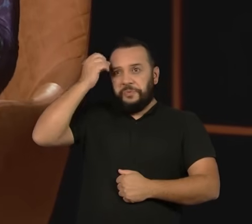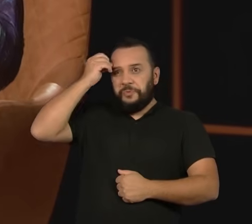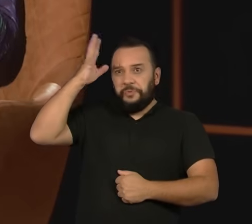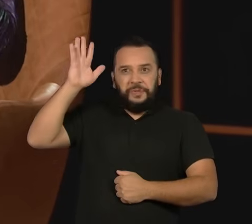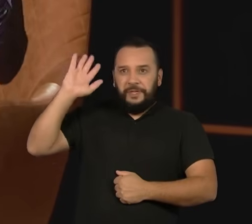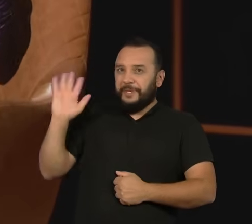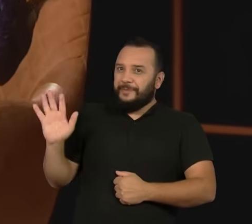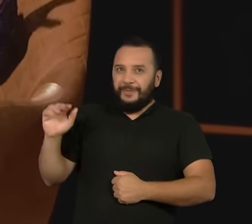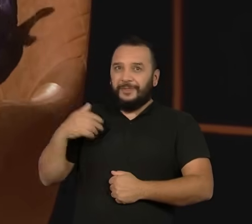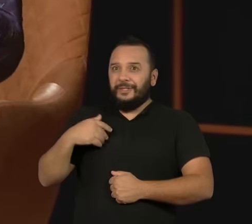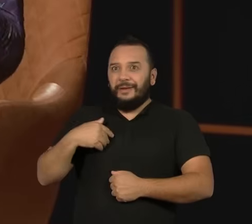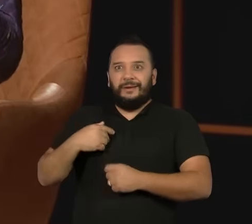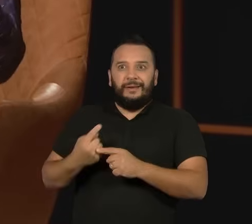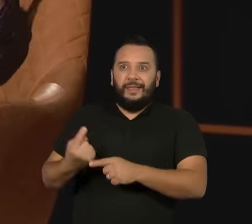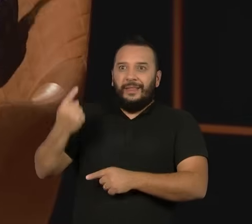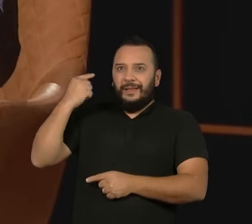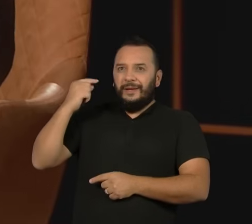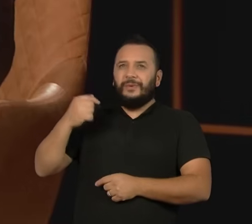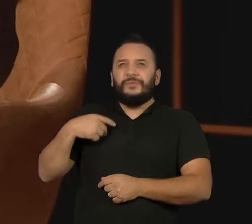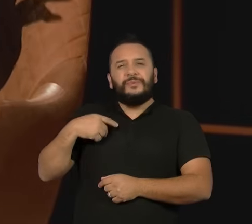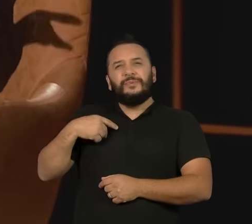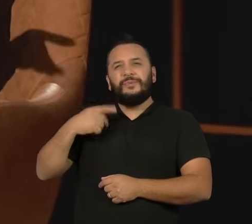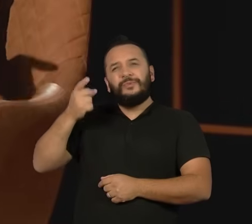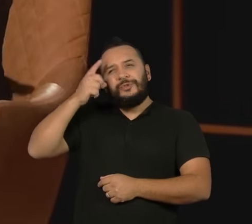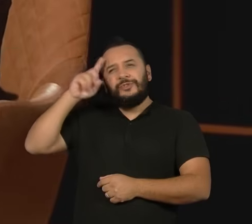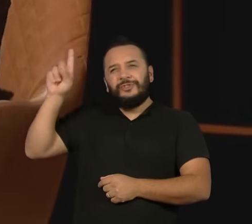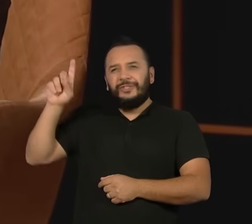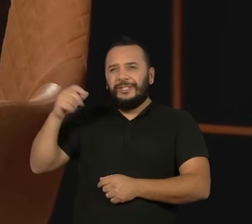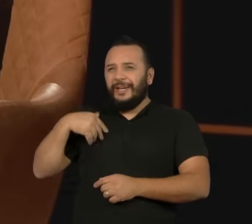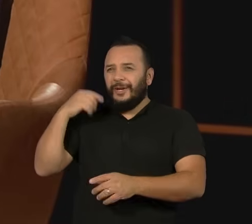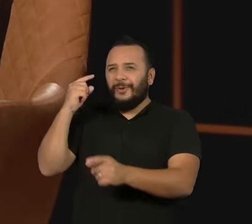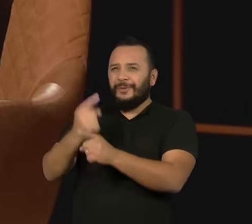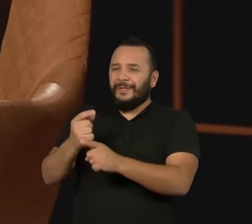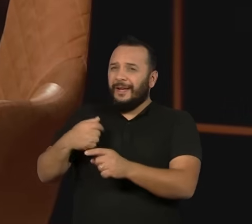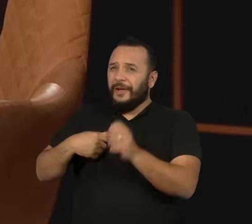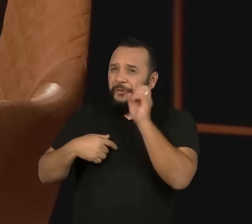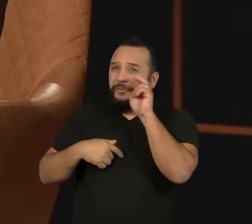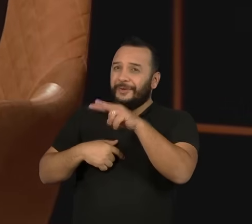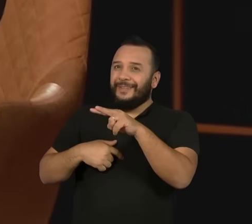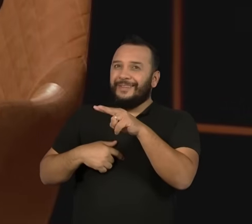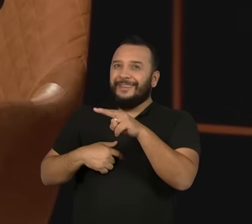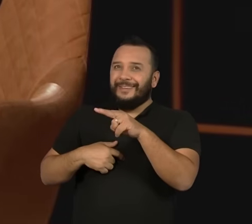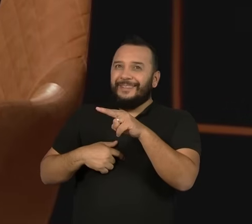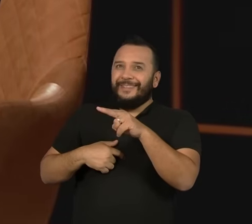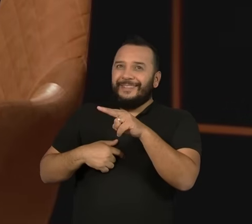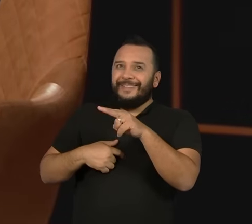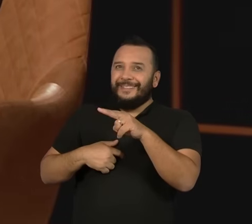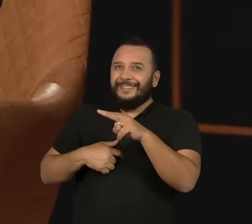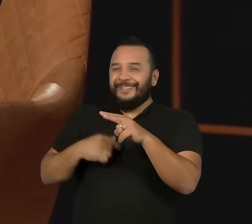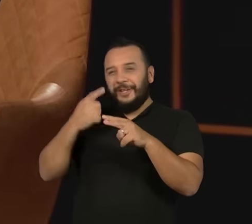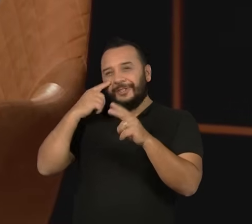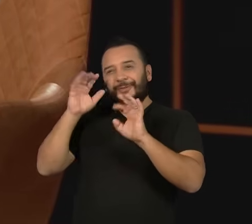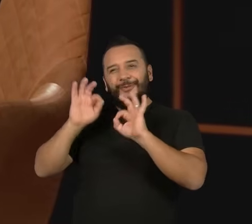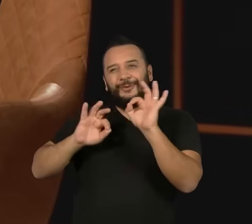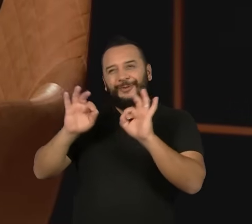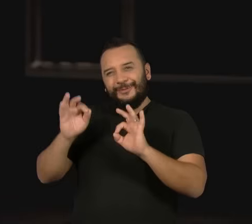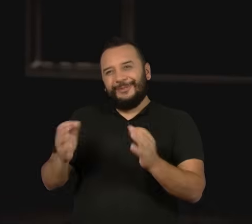isso desde aquela época. Aí, em algum lugar acharam, eu vi, eu achei uma